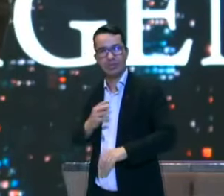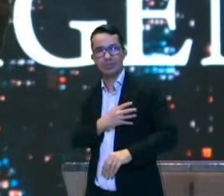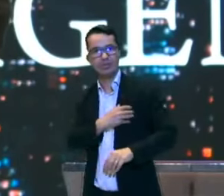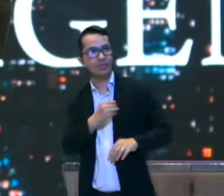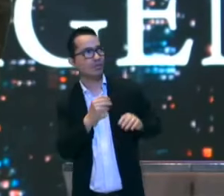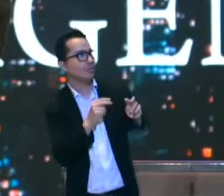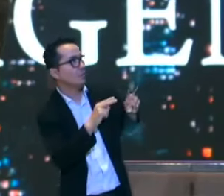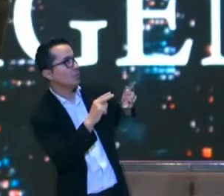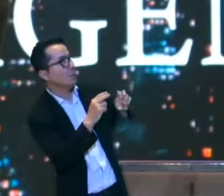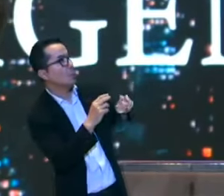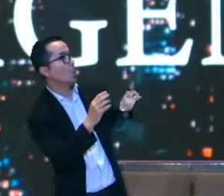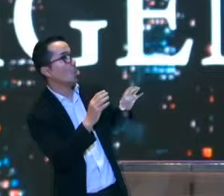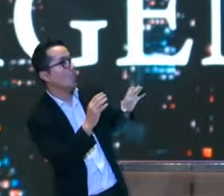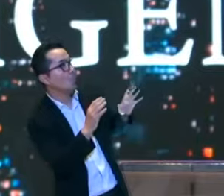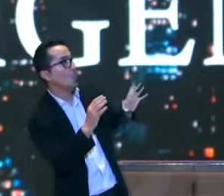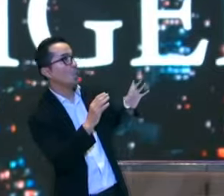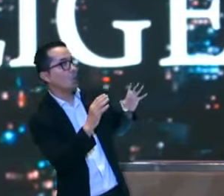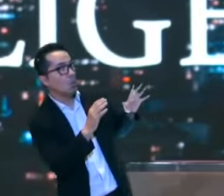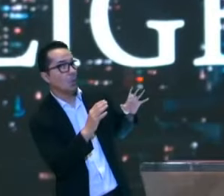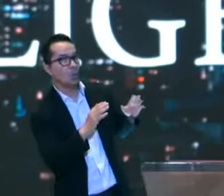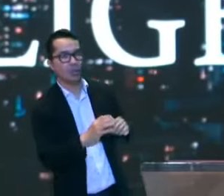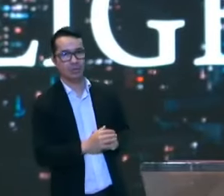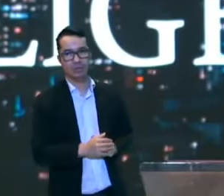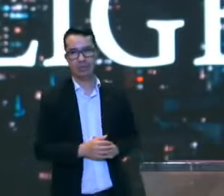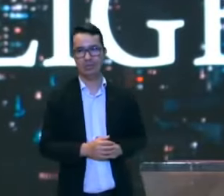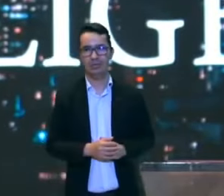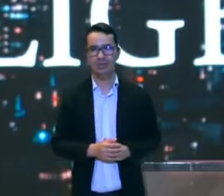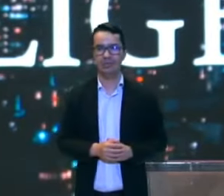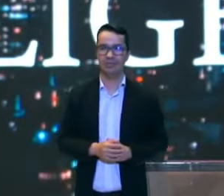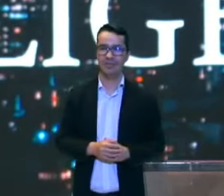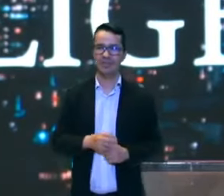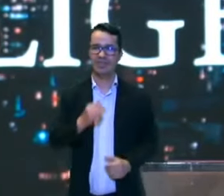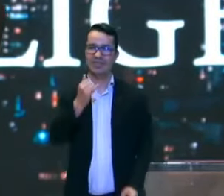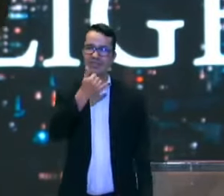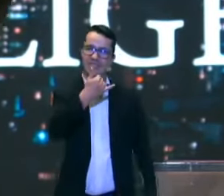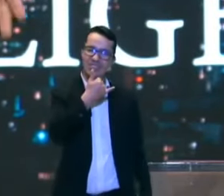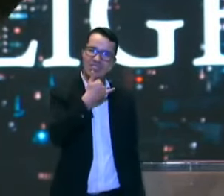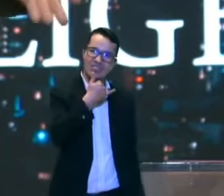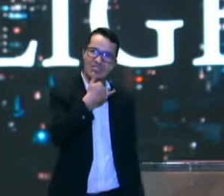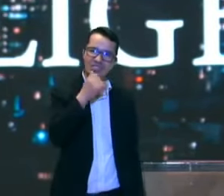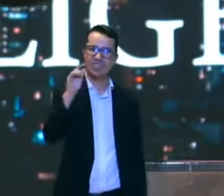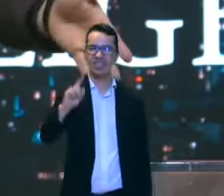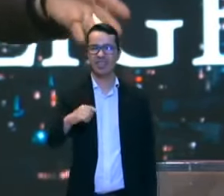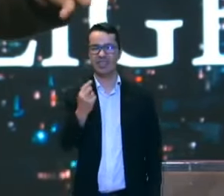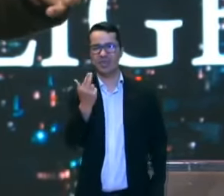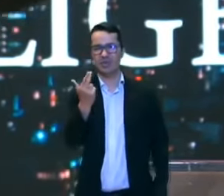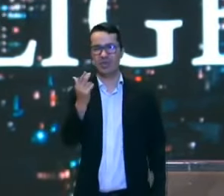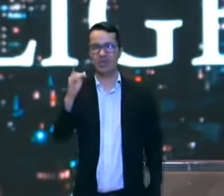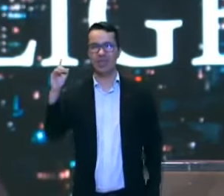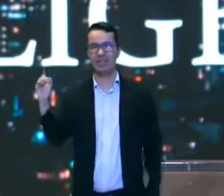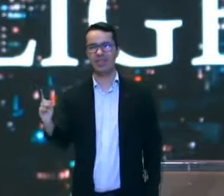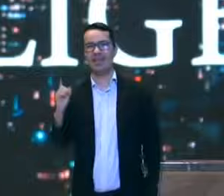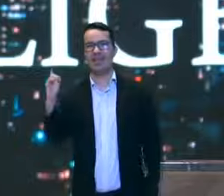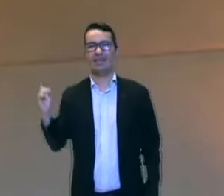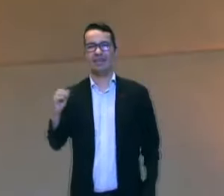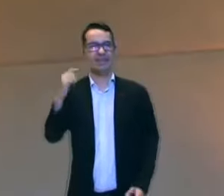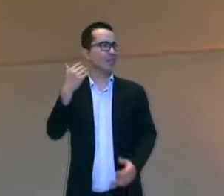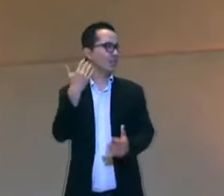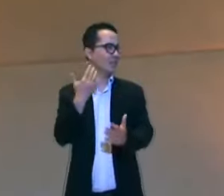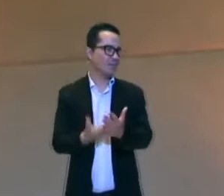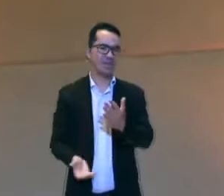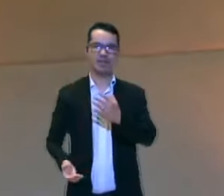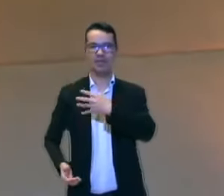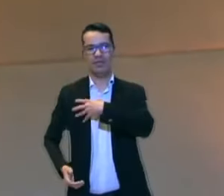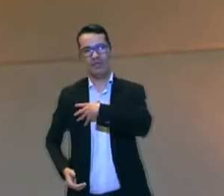Sabe o que é triste? Terminar talvez como Davi chorando a morte do filho, que ele foi a pedra de tropeço. Isso não vai acontecer na